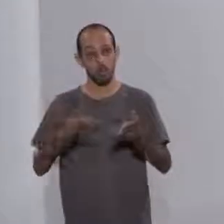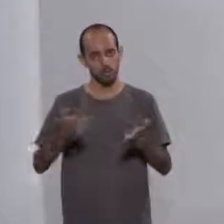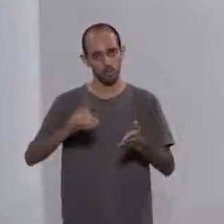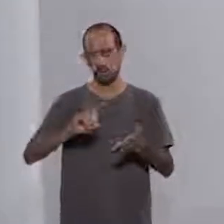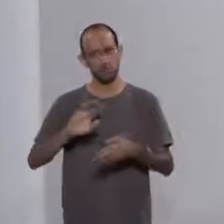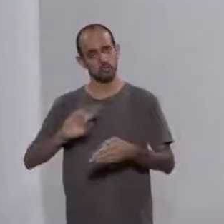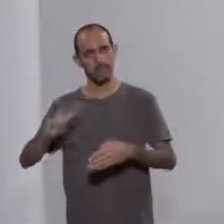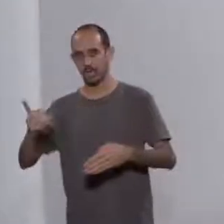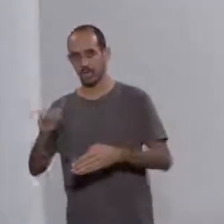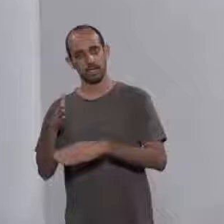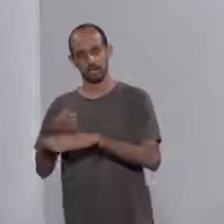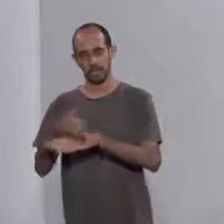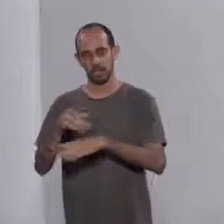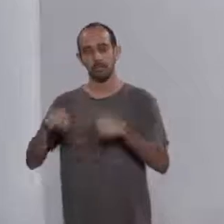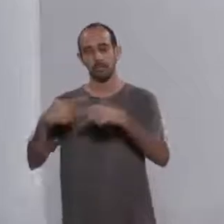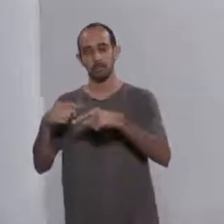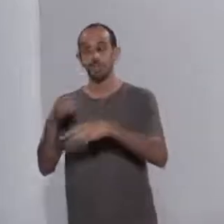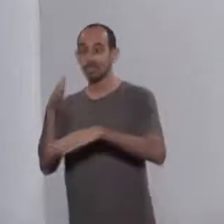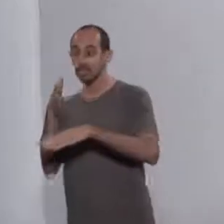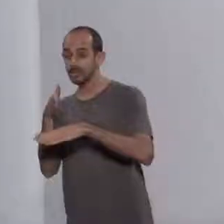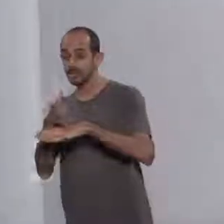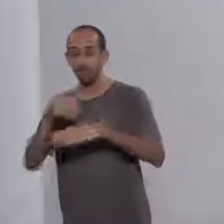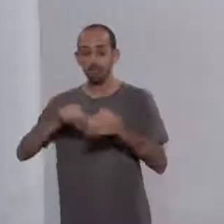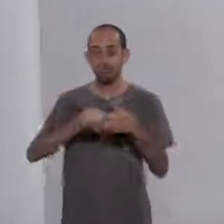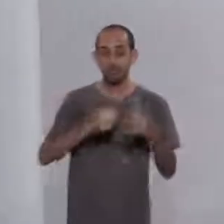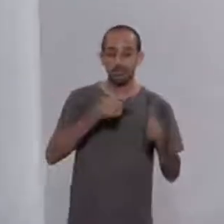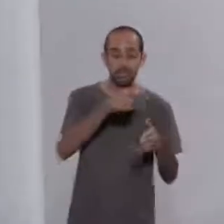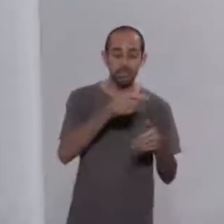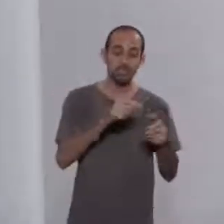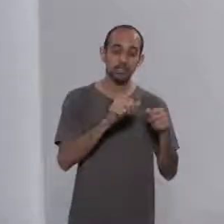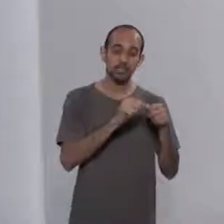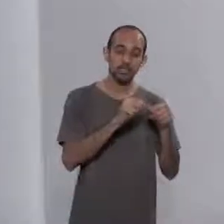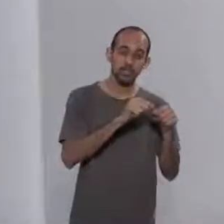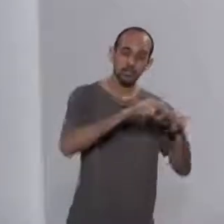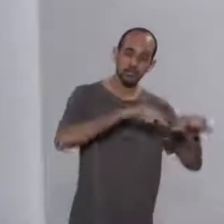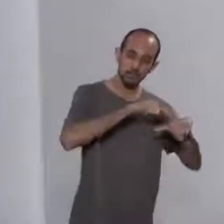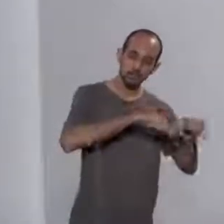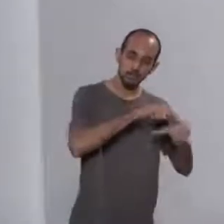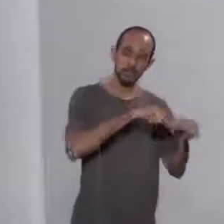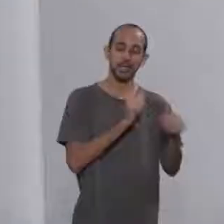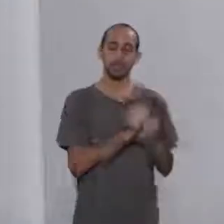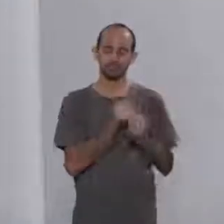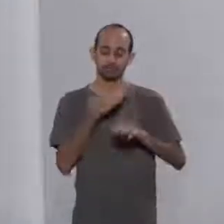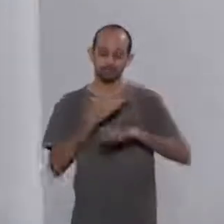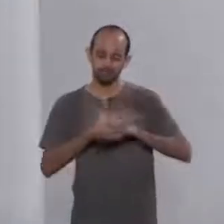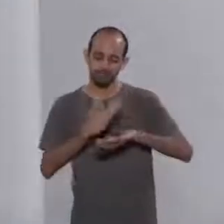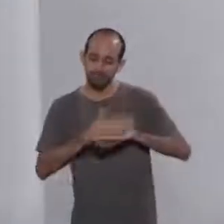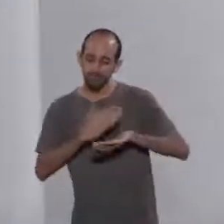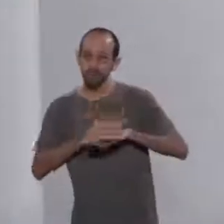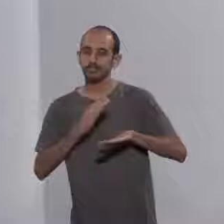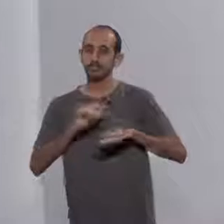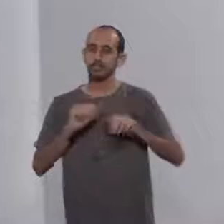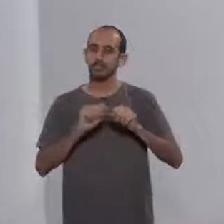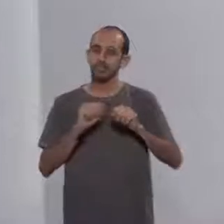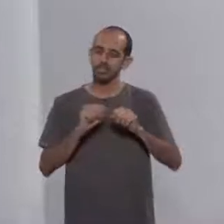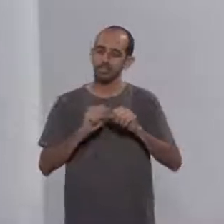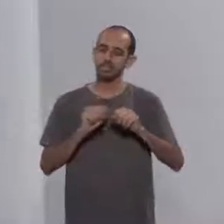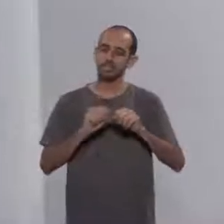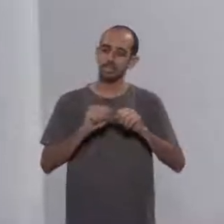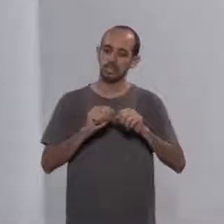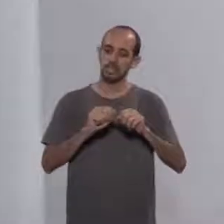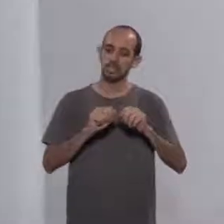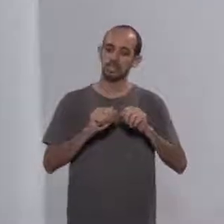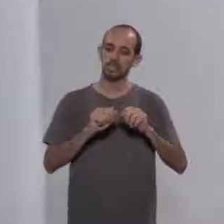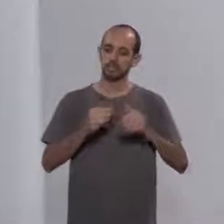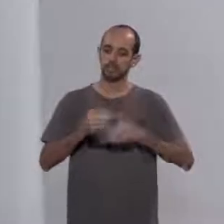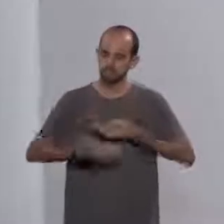e foi trabalhando. Então ele entrou na sala de aula, né? Ele fez o trabalho na sala de recurso, também a gente fez aquele processo de